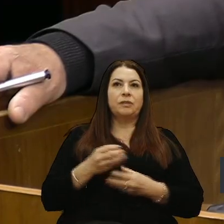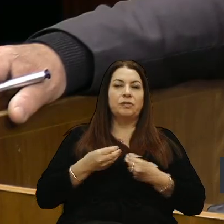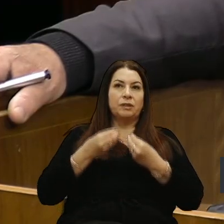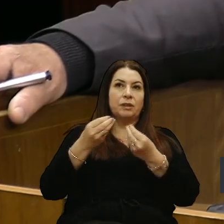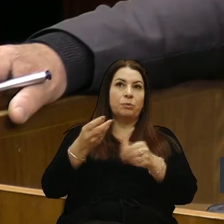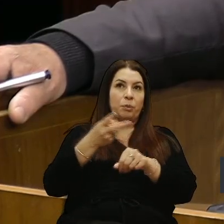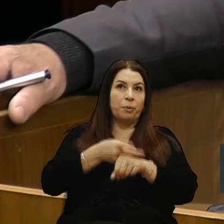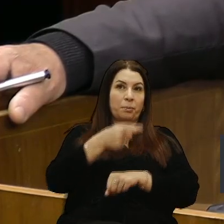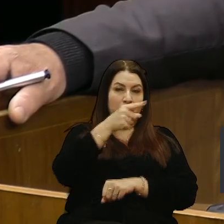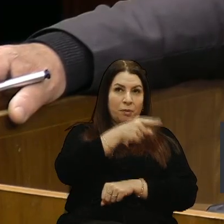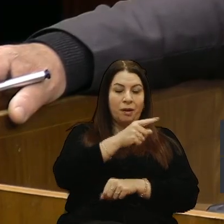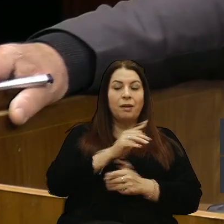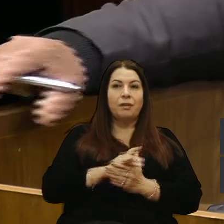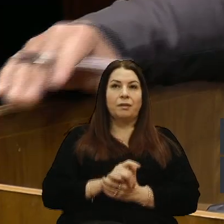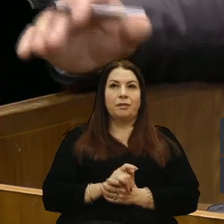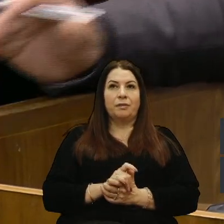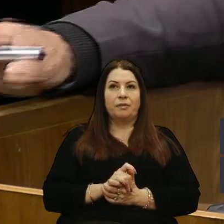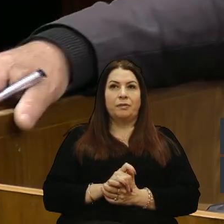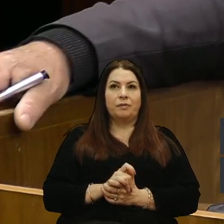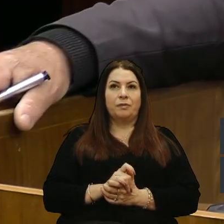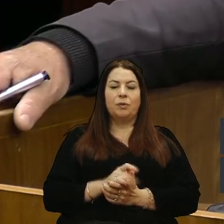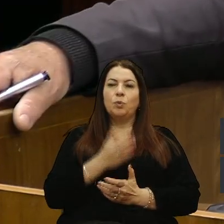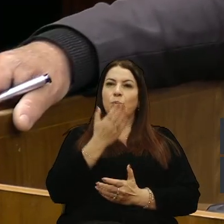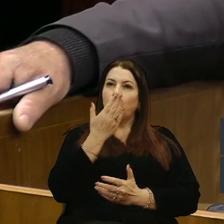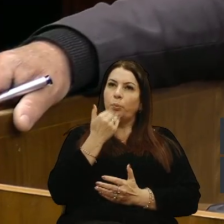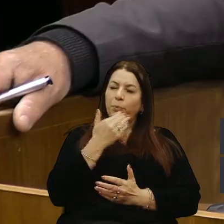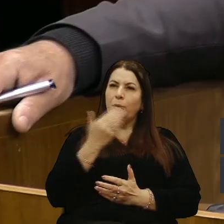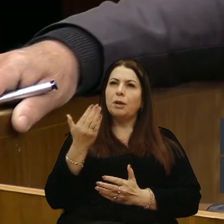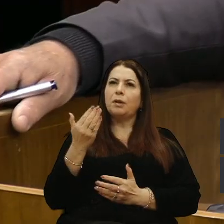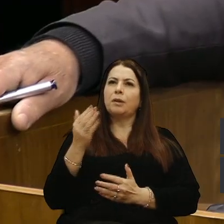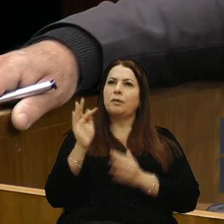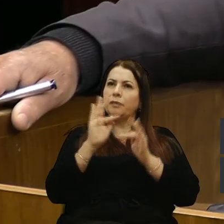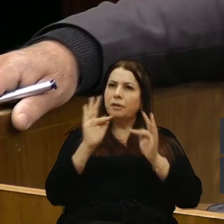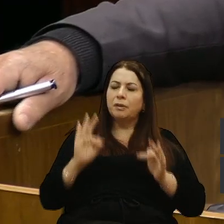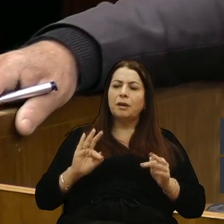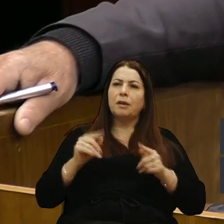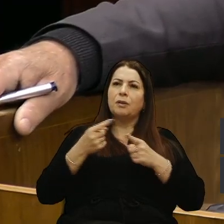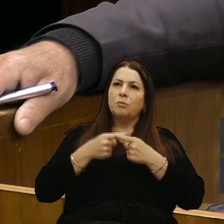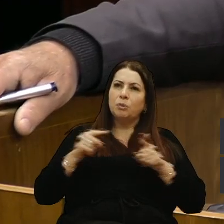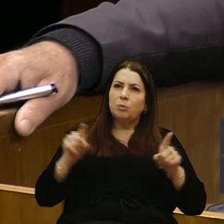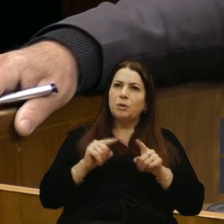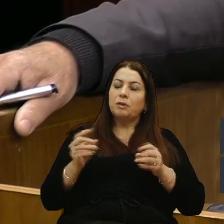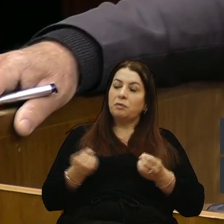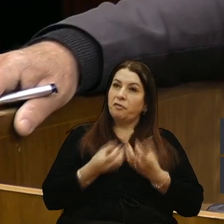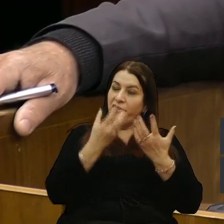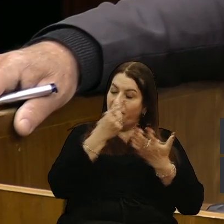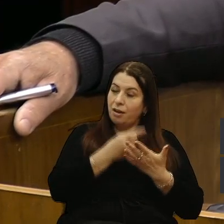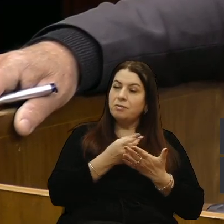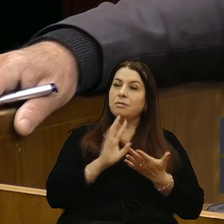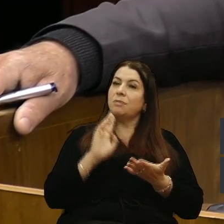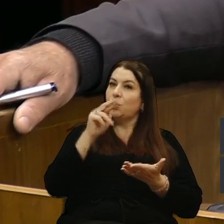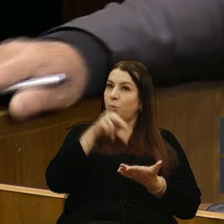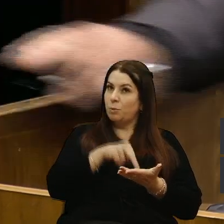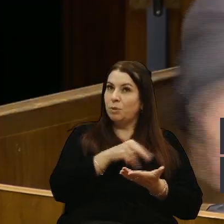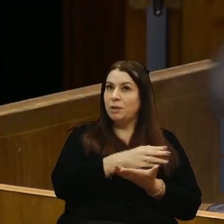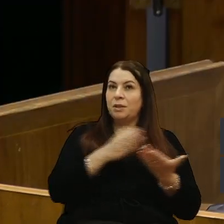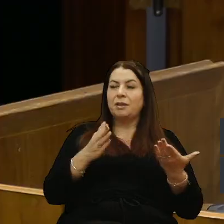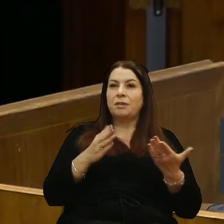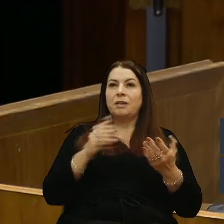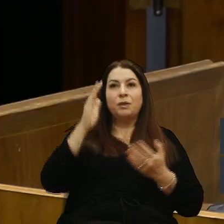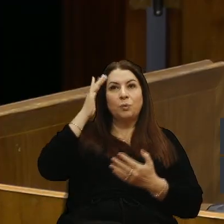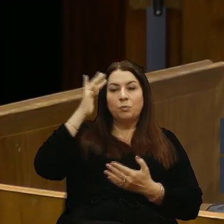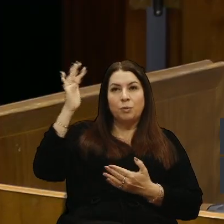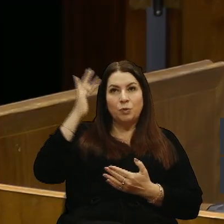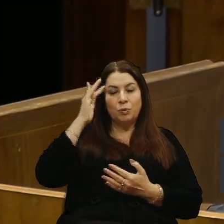prêmio lá, com almoço, com alegria, com música, com festa, porque realmente é um sonho